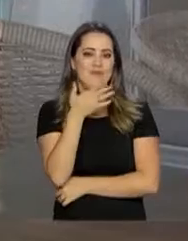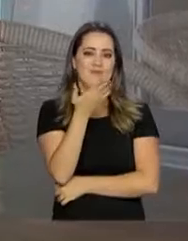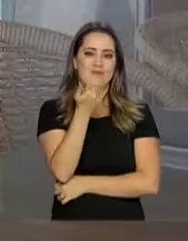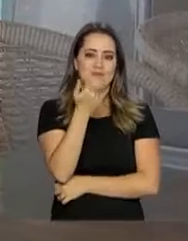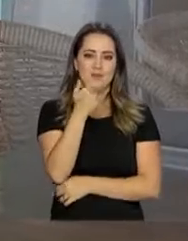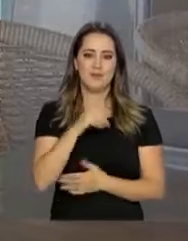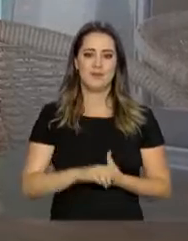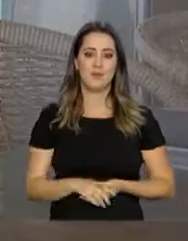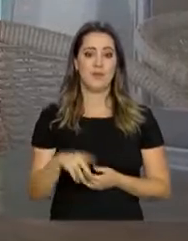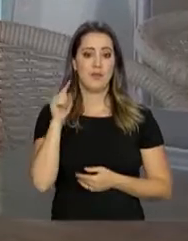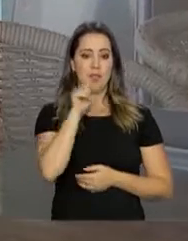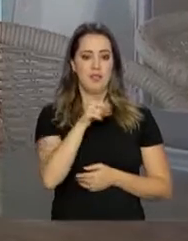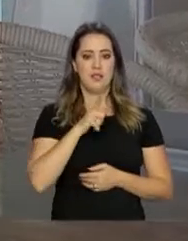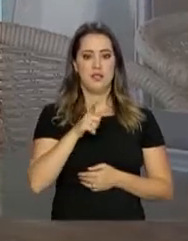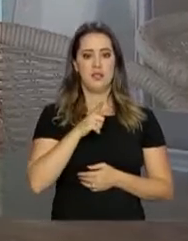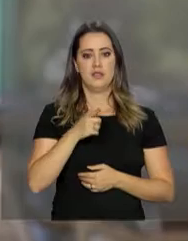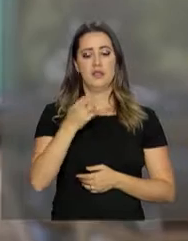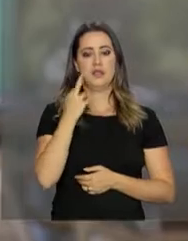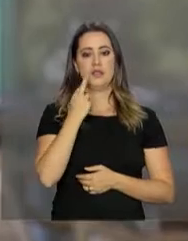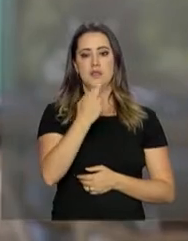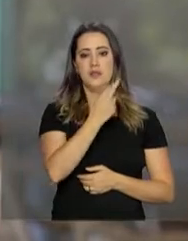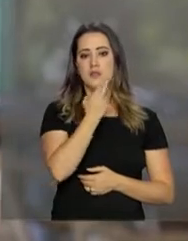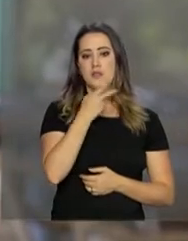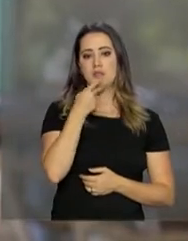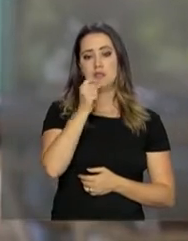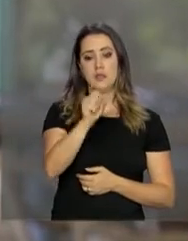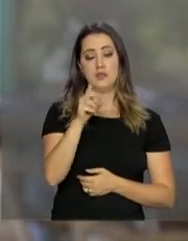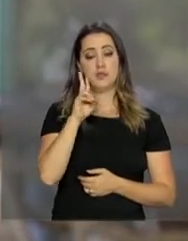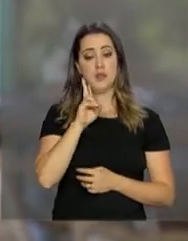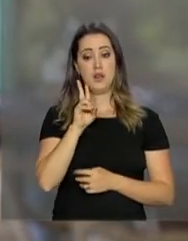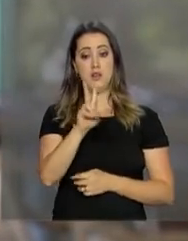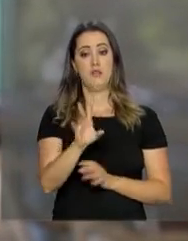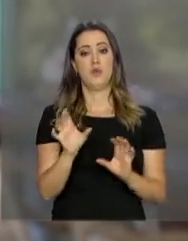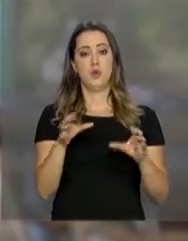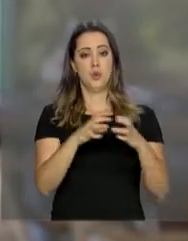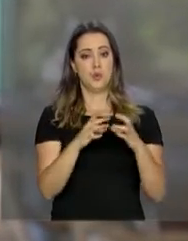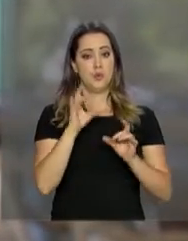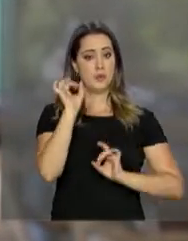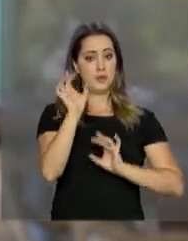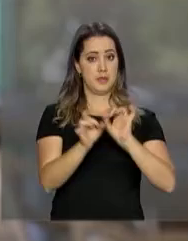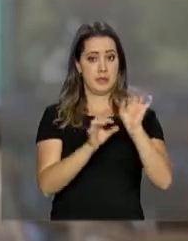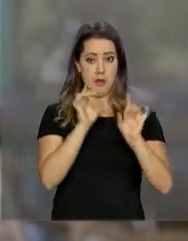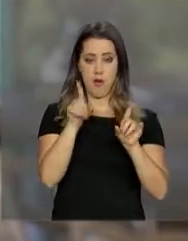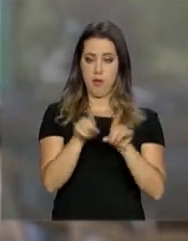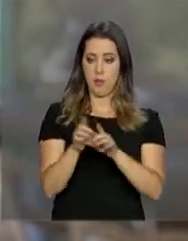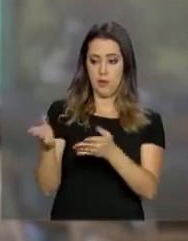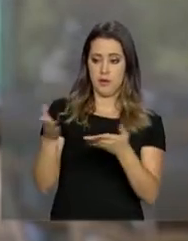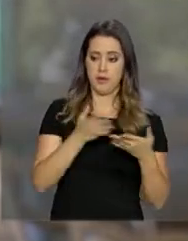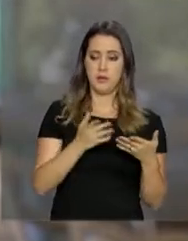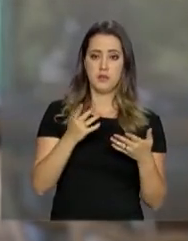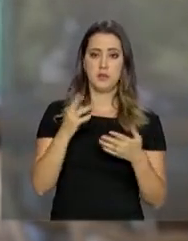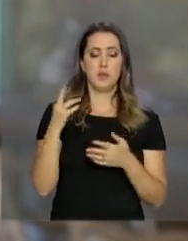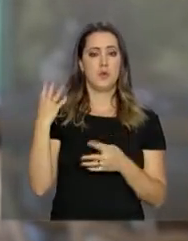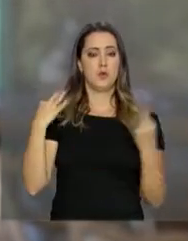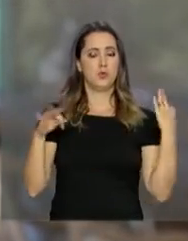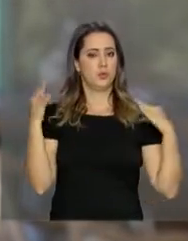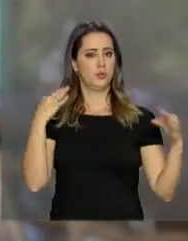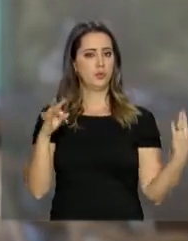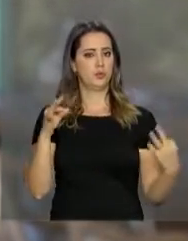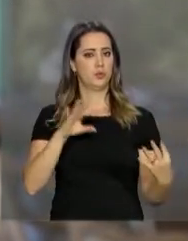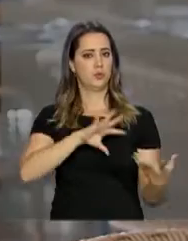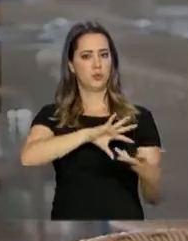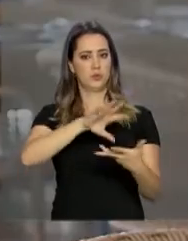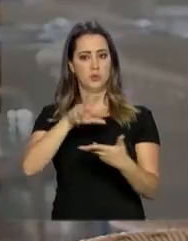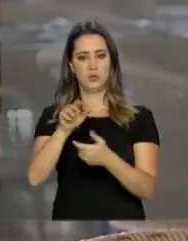dono de um restaurante no distrito federal ele disse que viu setor se especializar para receber os turistas da copa do mundo de 2014